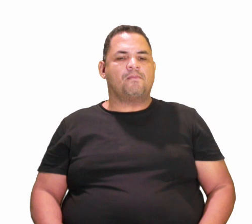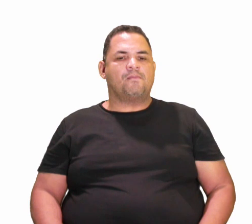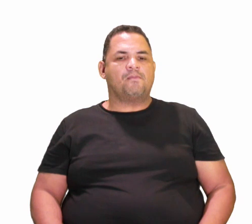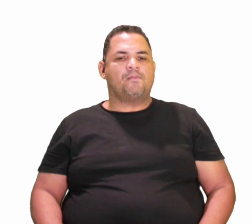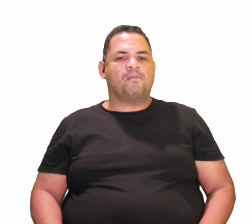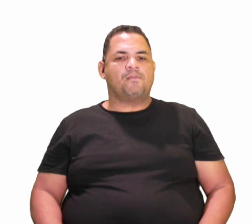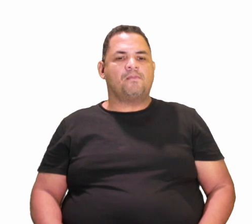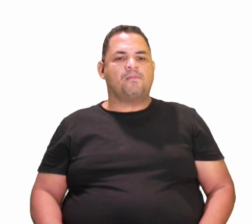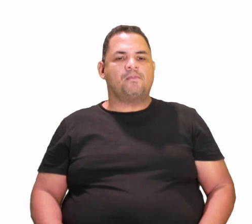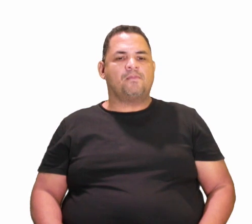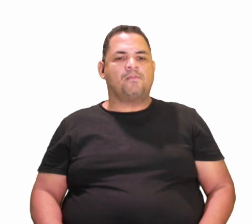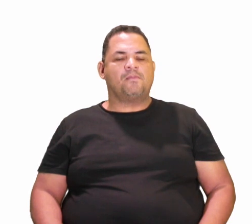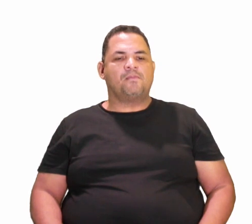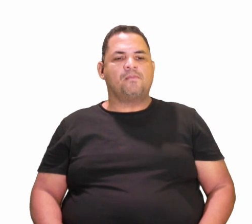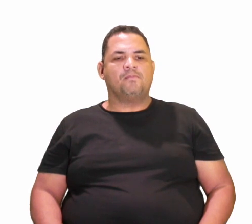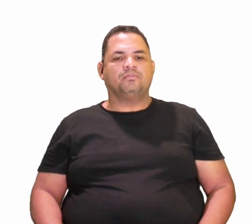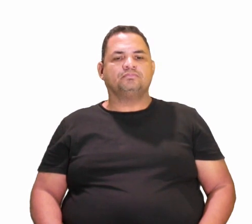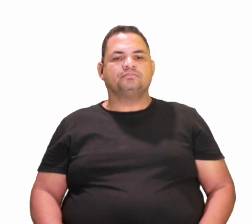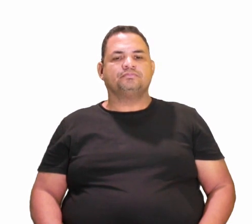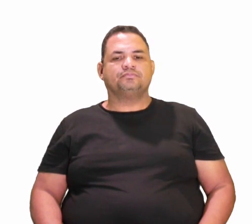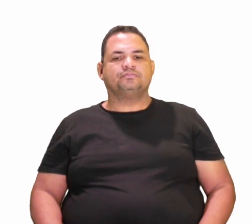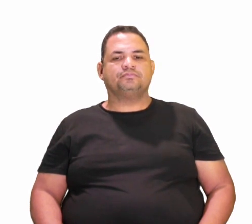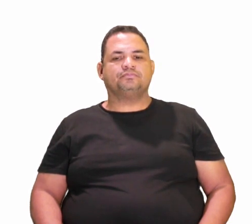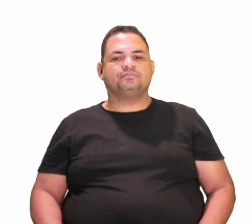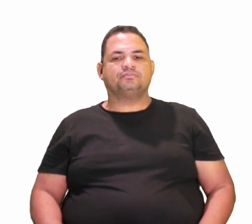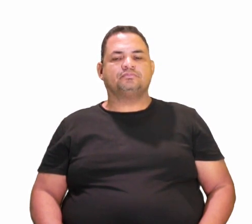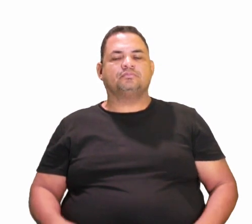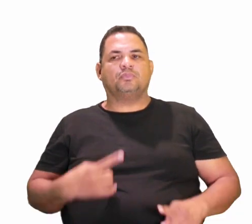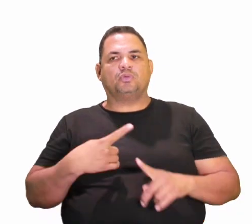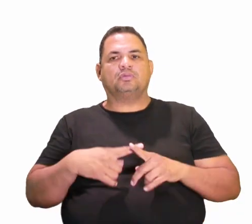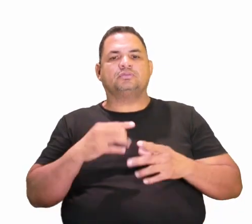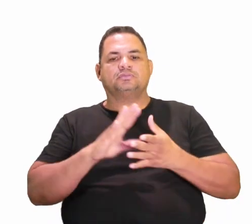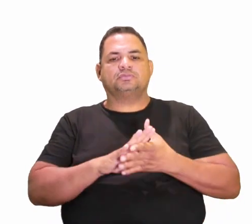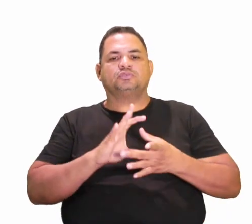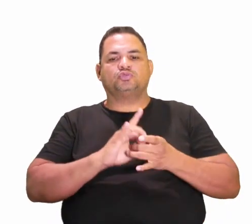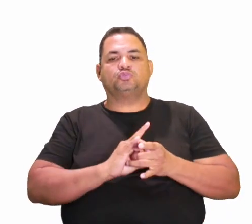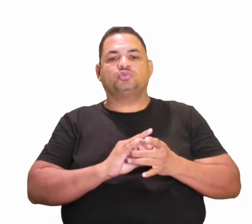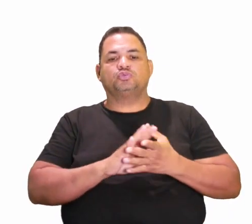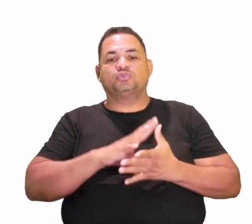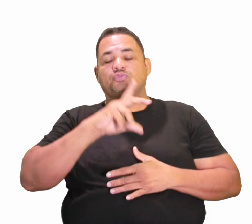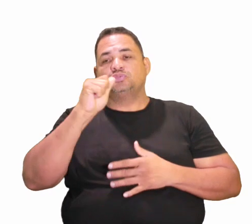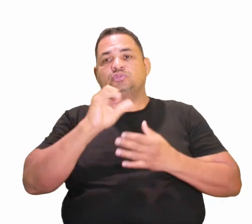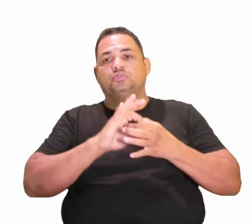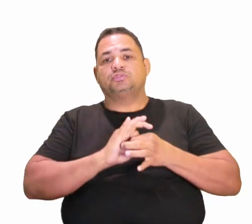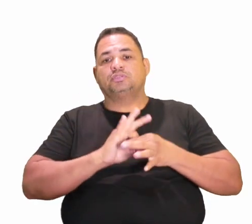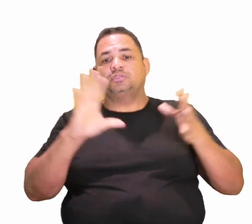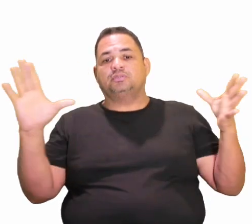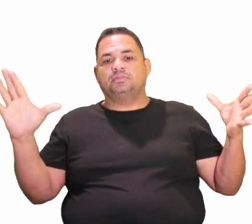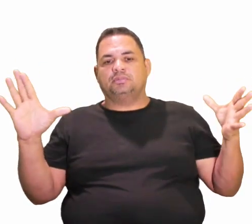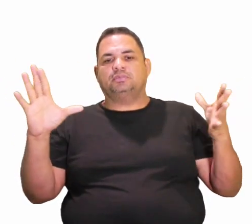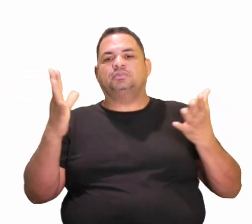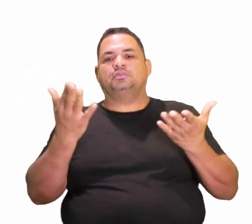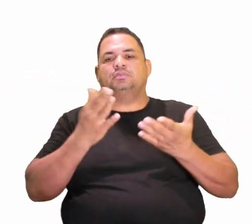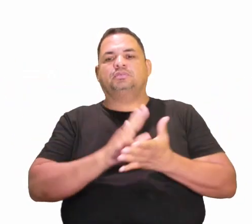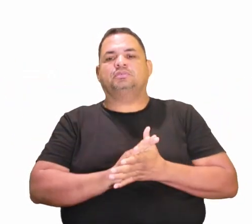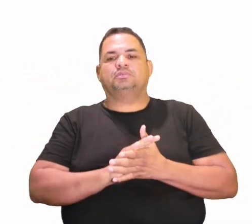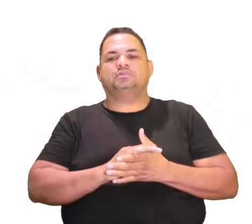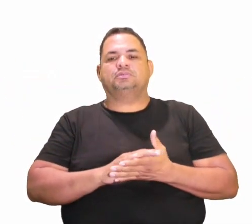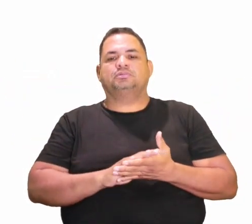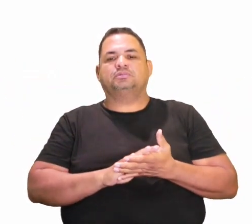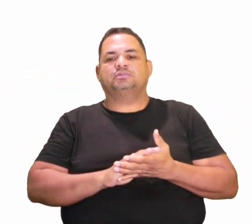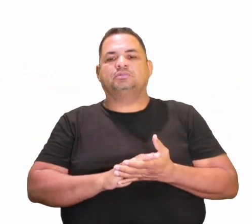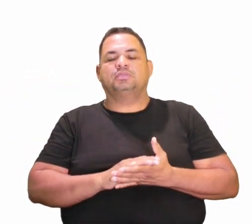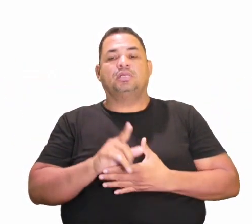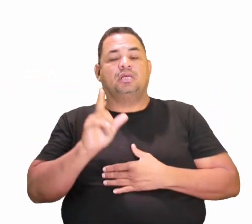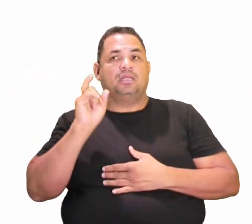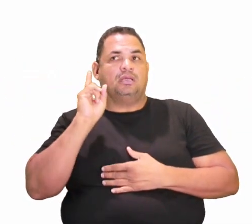Independence Day is in July, porque isso vai mudar. O dia da independência lá nos Estados Unidos é em